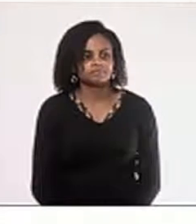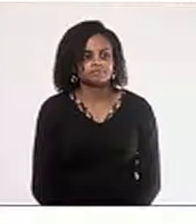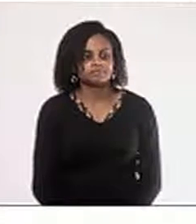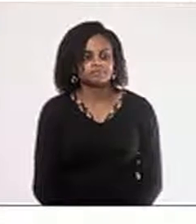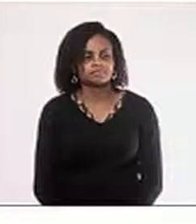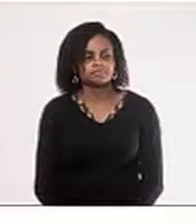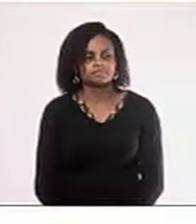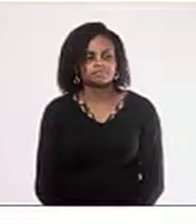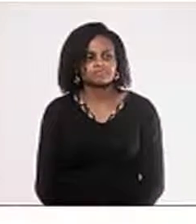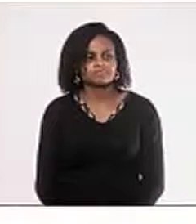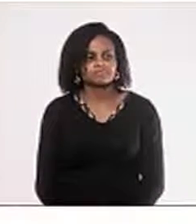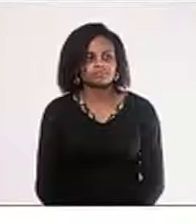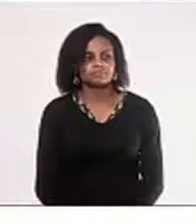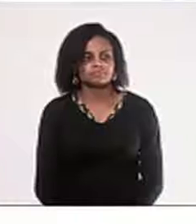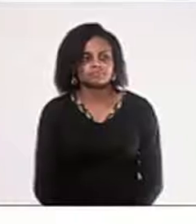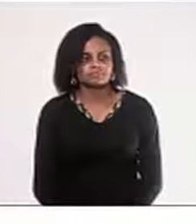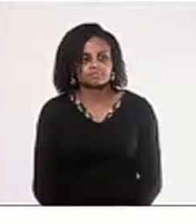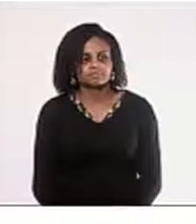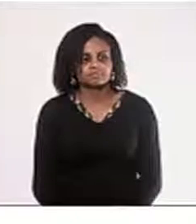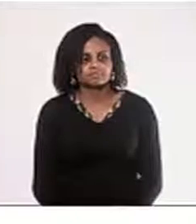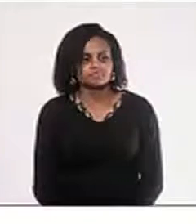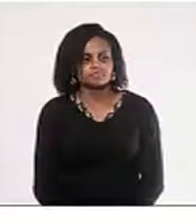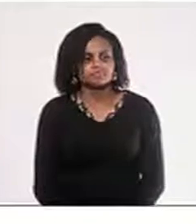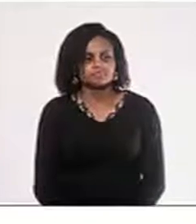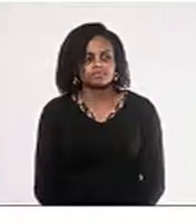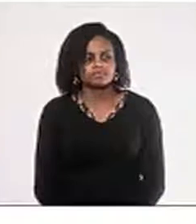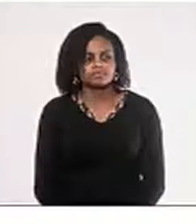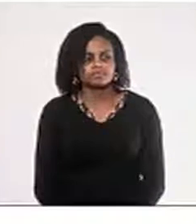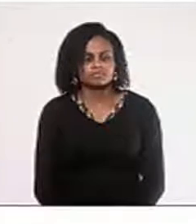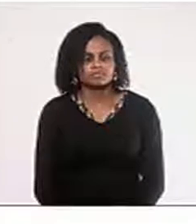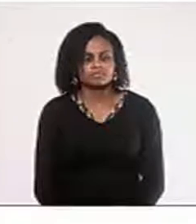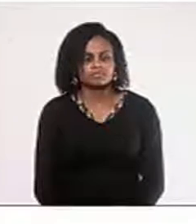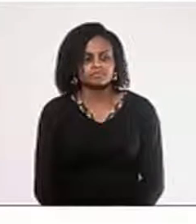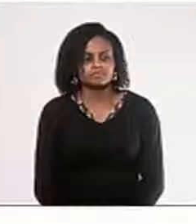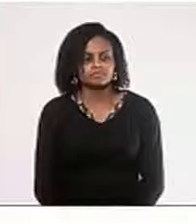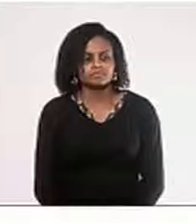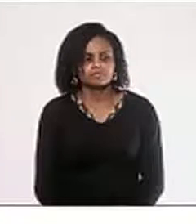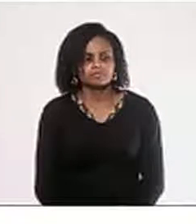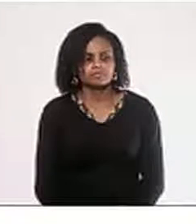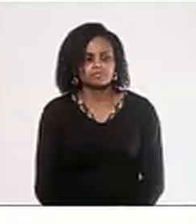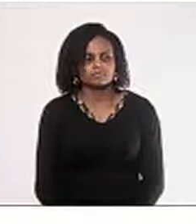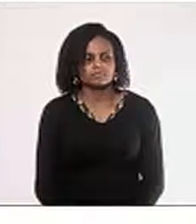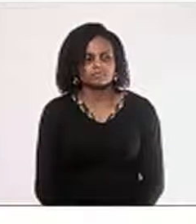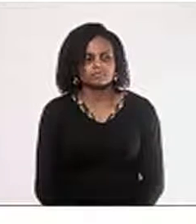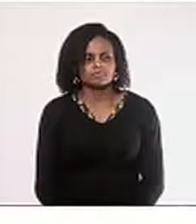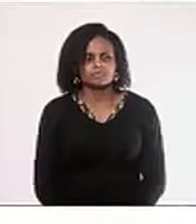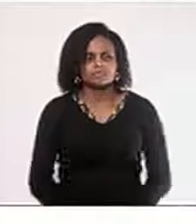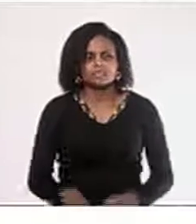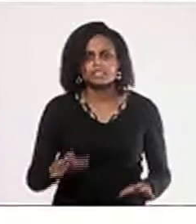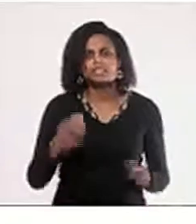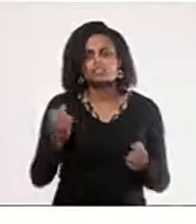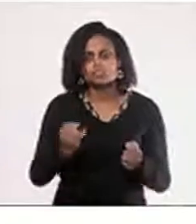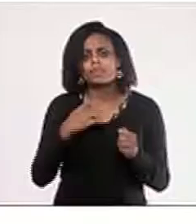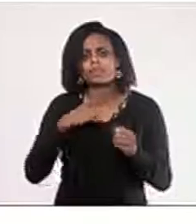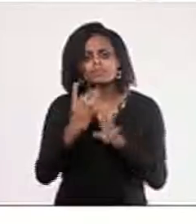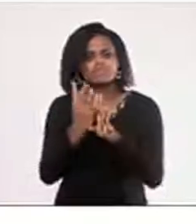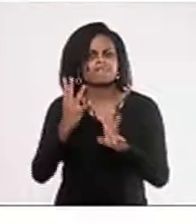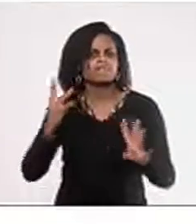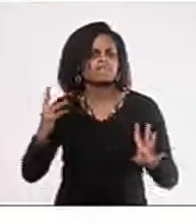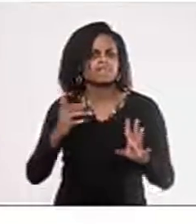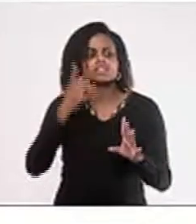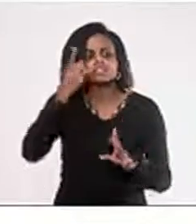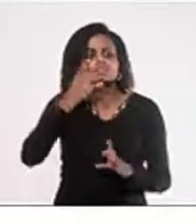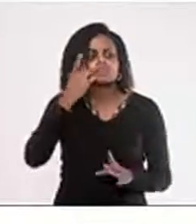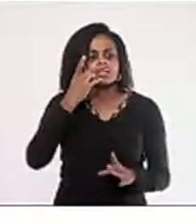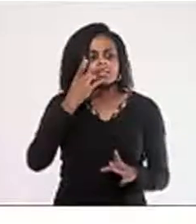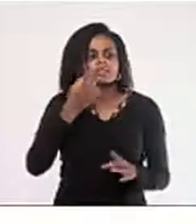Olha só, deputado Alexandre, com todo respeito, Vossa Excelência tem vários oradores inscritos. O deputado